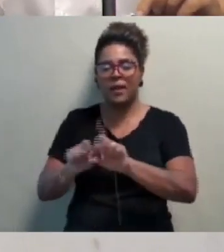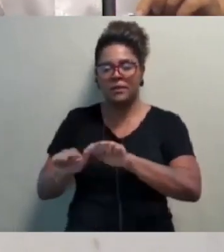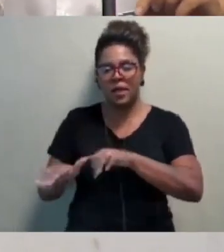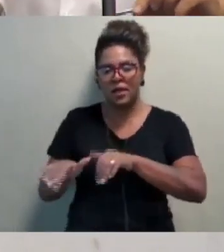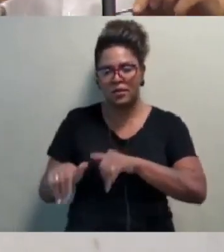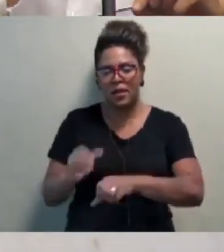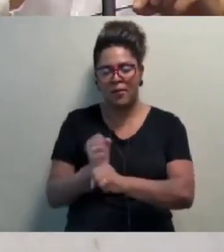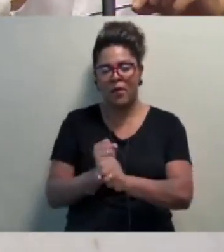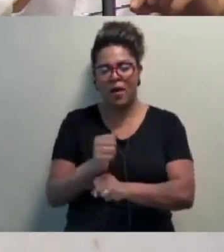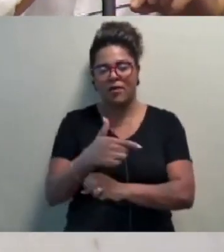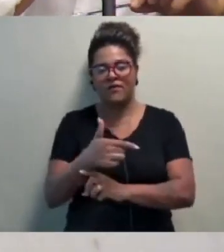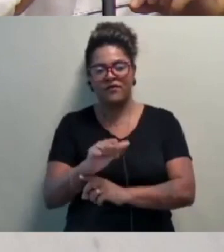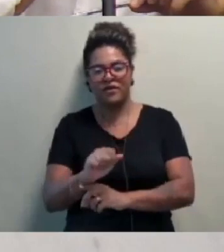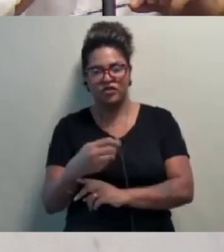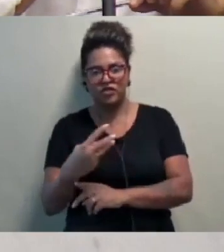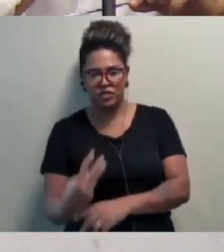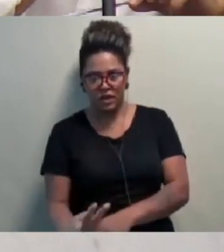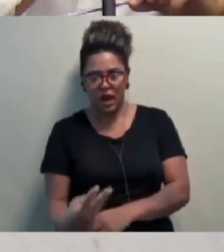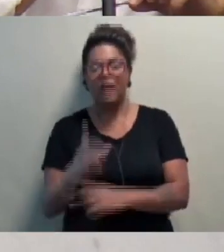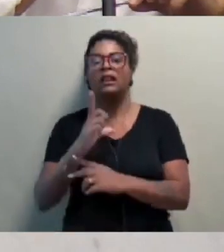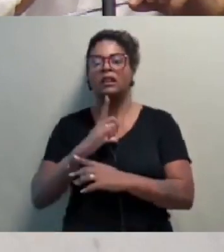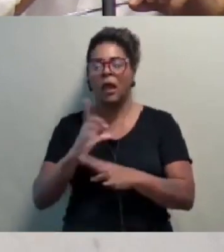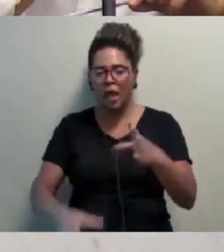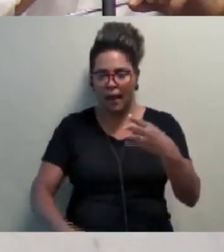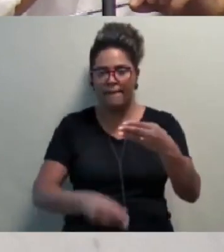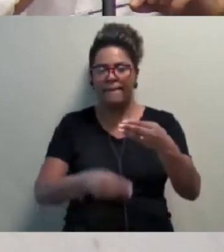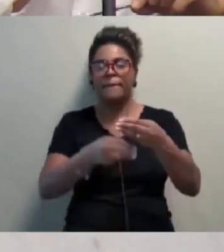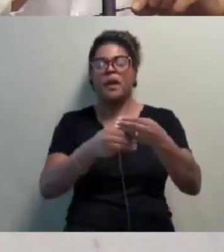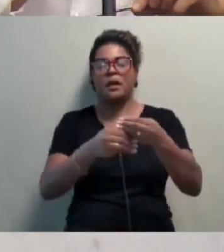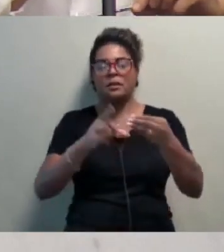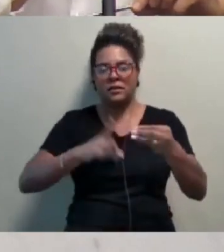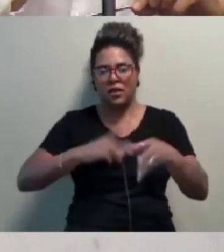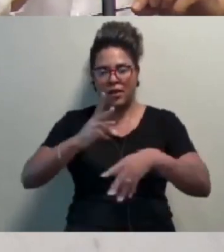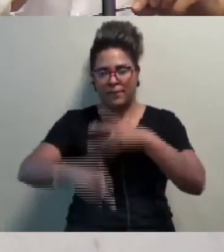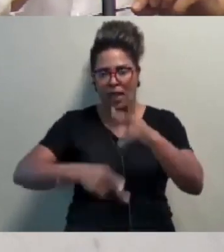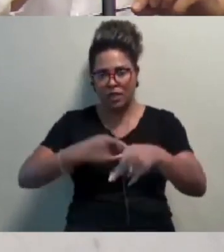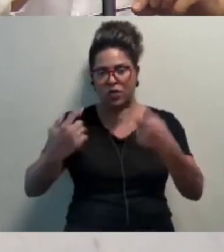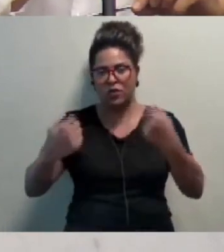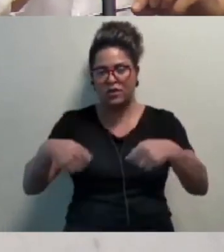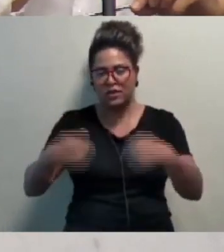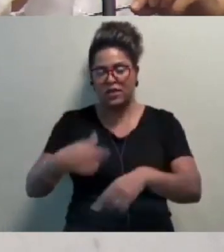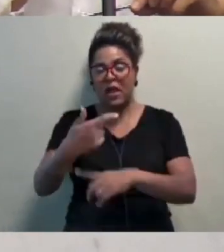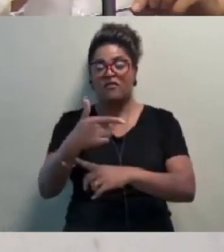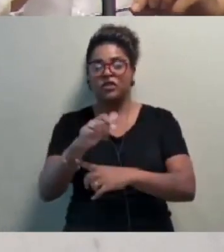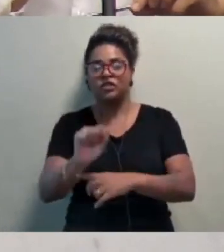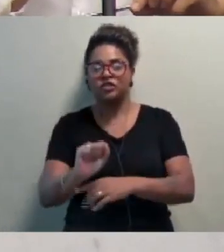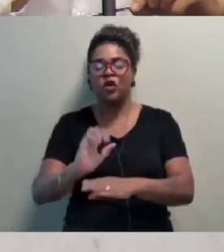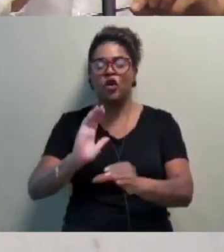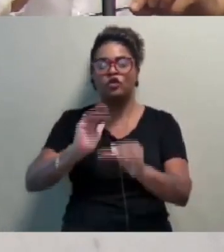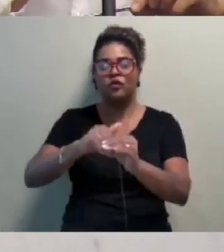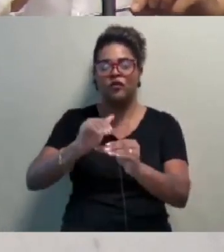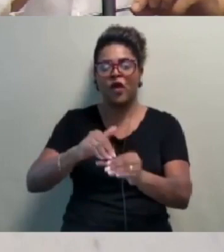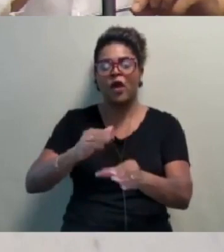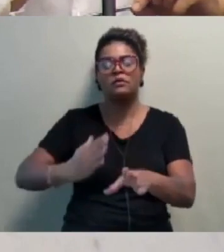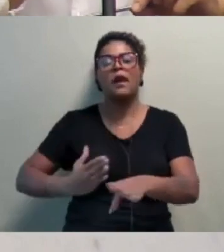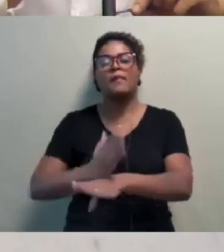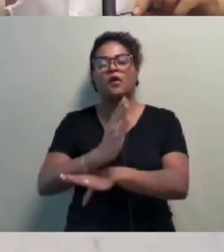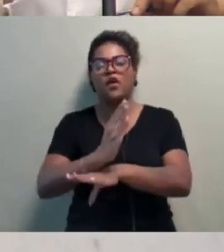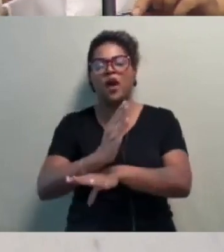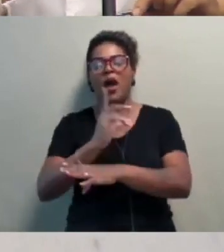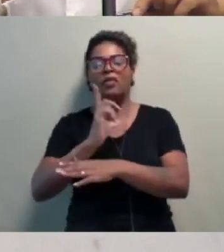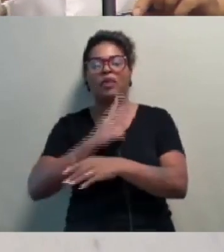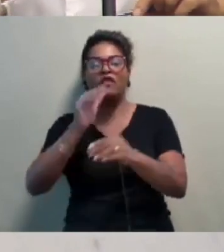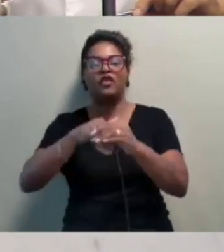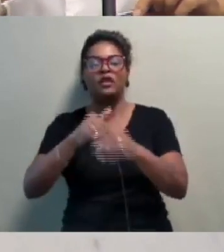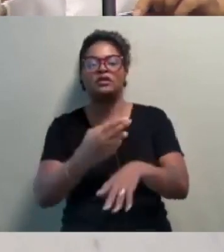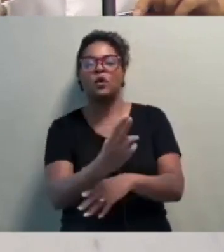emendas, quórum, 2/3 dos membros da Câmara, são 28 votos para aprová-lo e a votação é nominal. Pareceres das